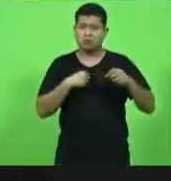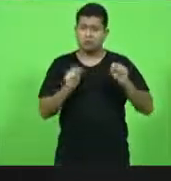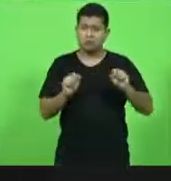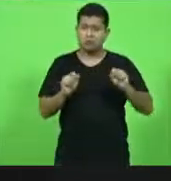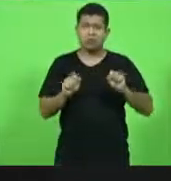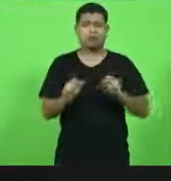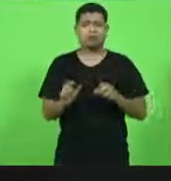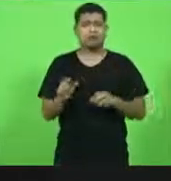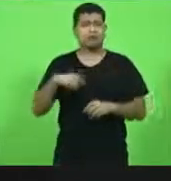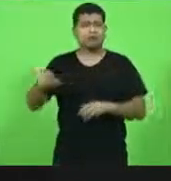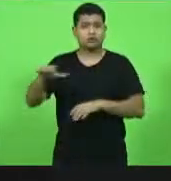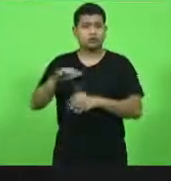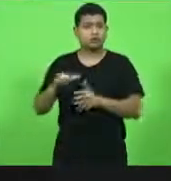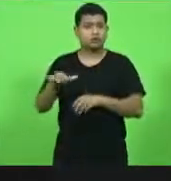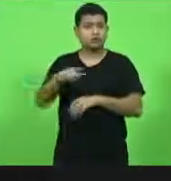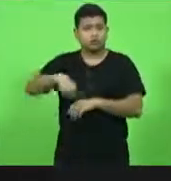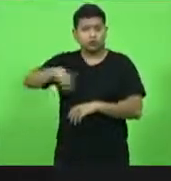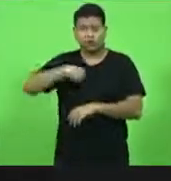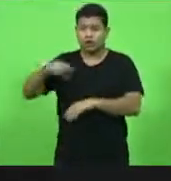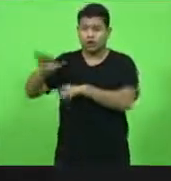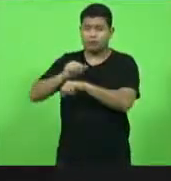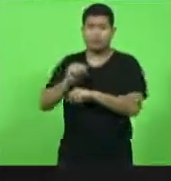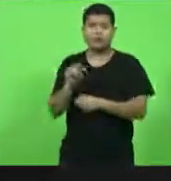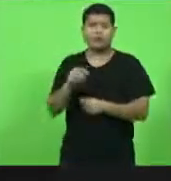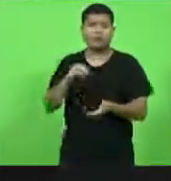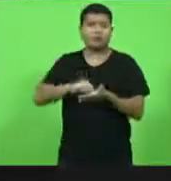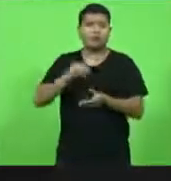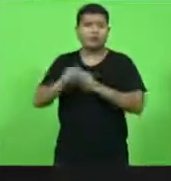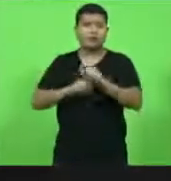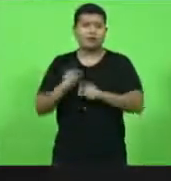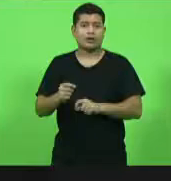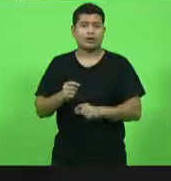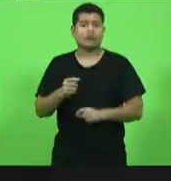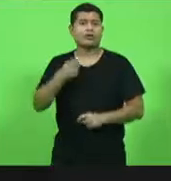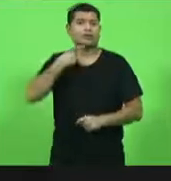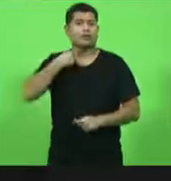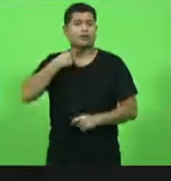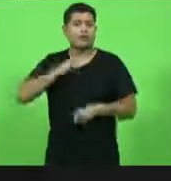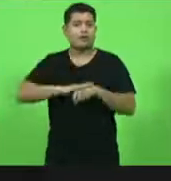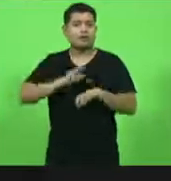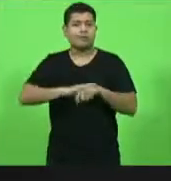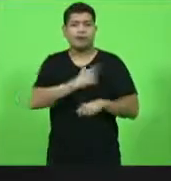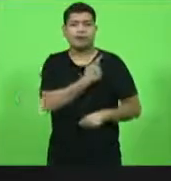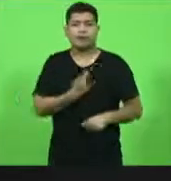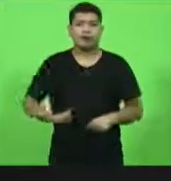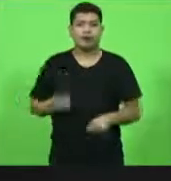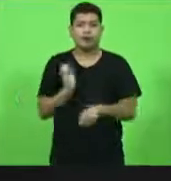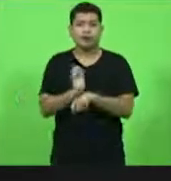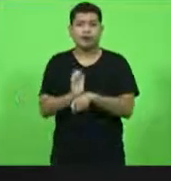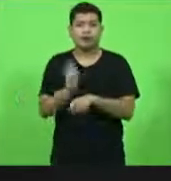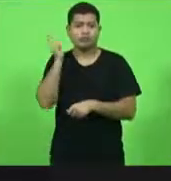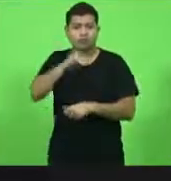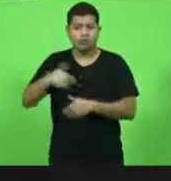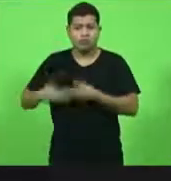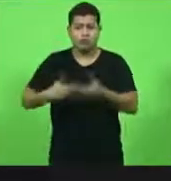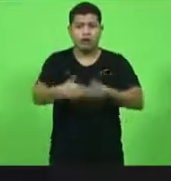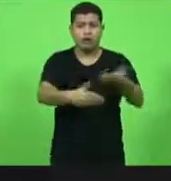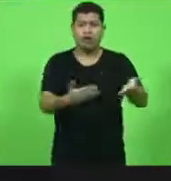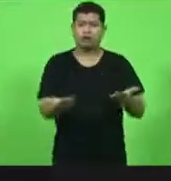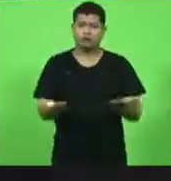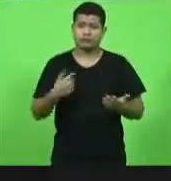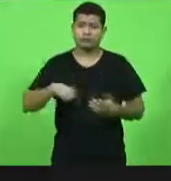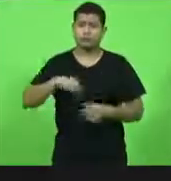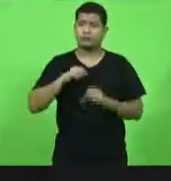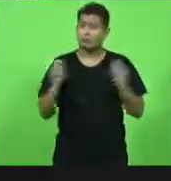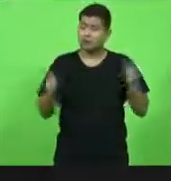atores, mas, infelizmente, não houve boa vontade do governo do Estado em avançar nessa proposição. Quem sabe nós já estaríamos bem lá na frente